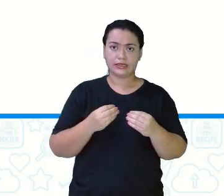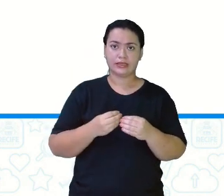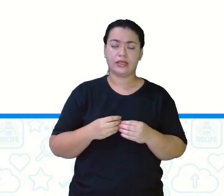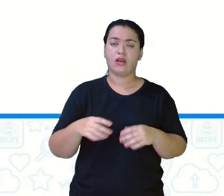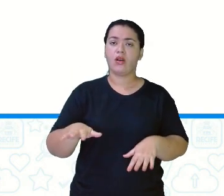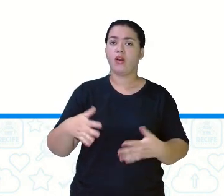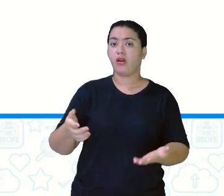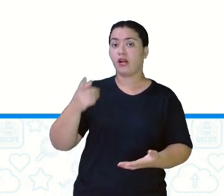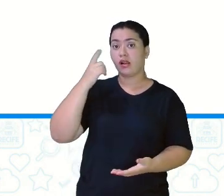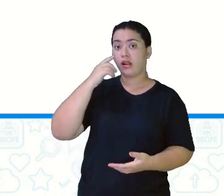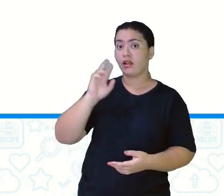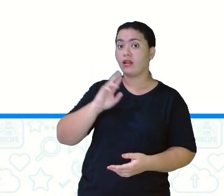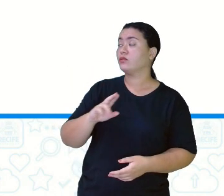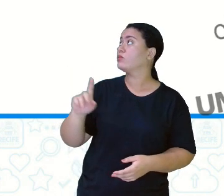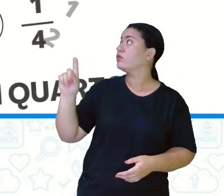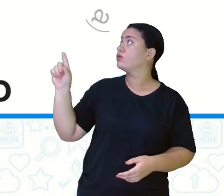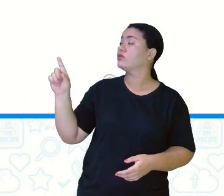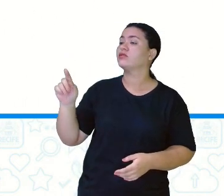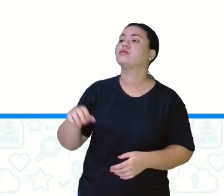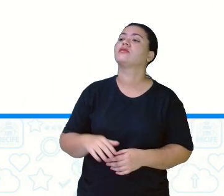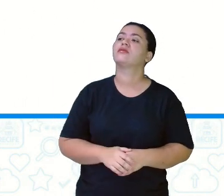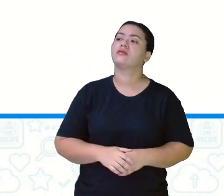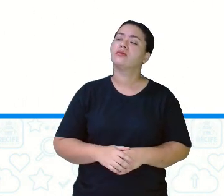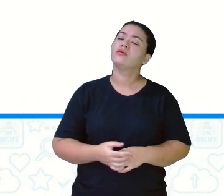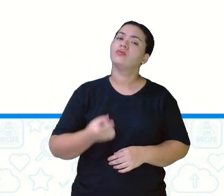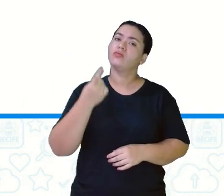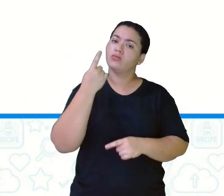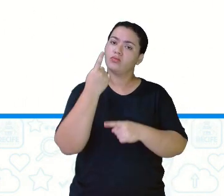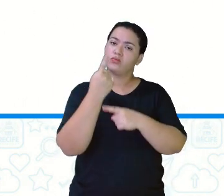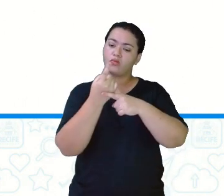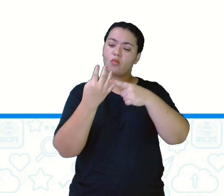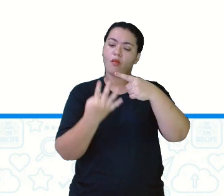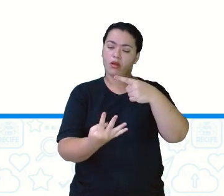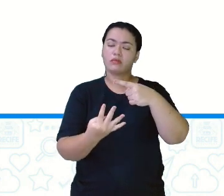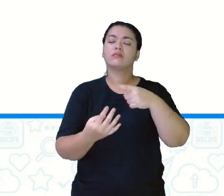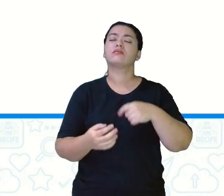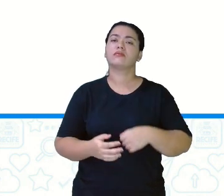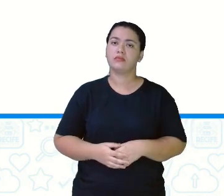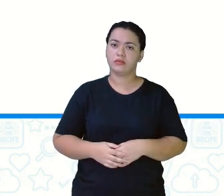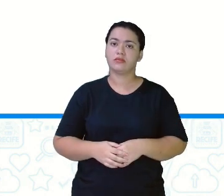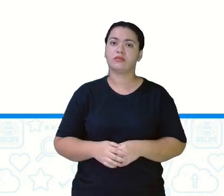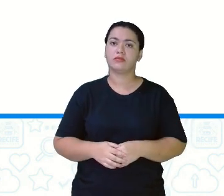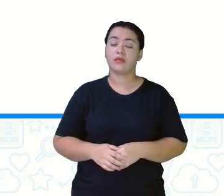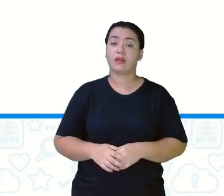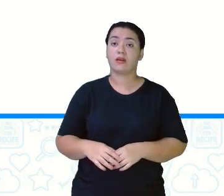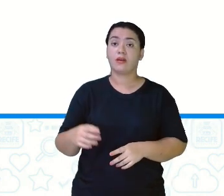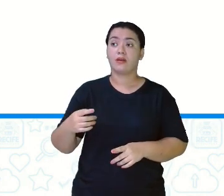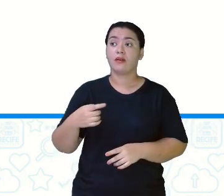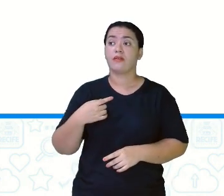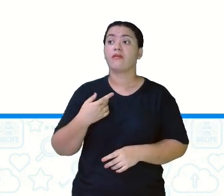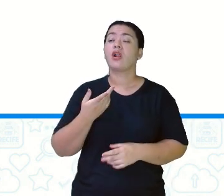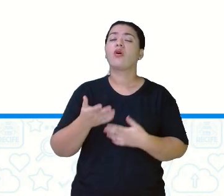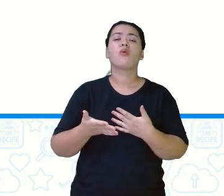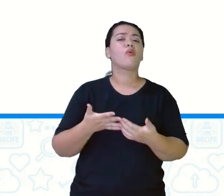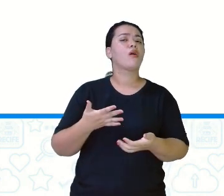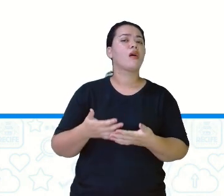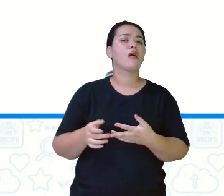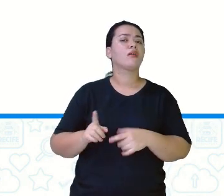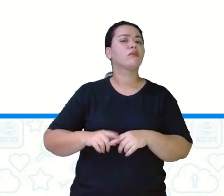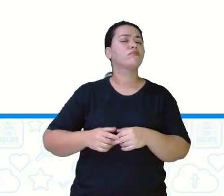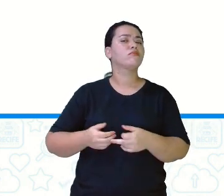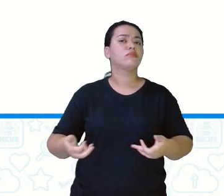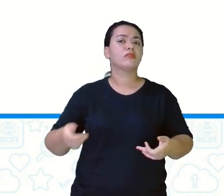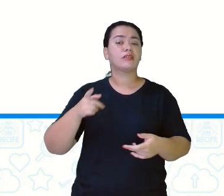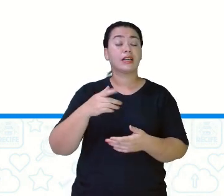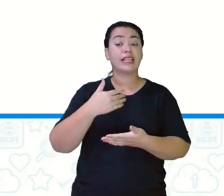4, olha a resposta qual é? Eu peguei 1/4 da melancia. Isso pode ser em qualquer coisa que